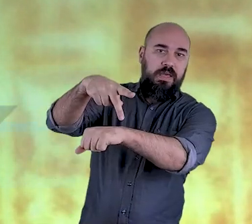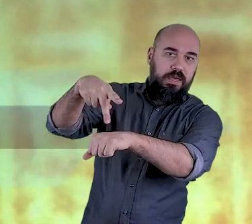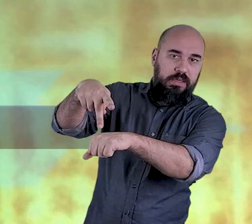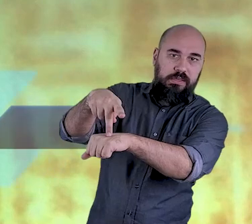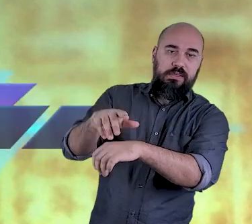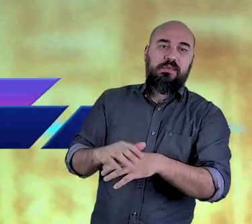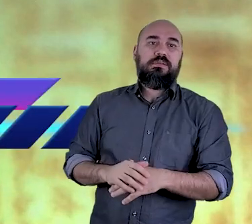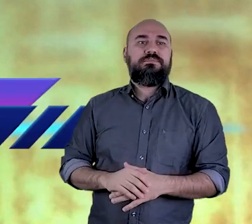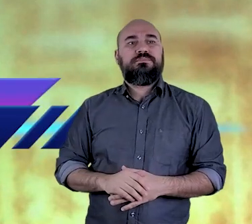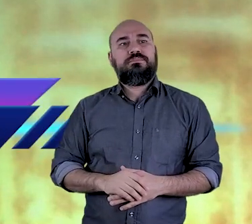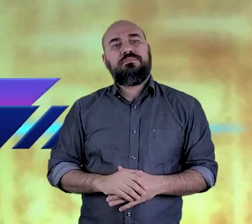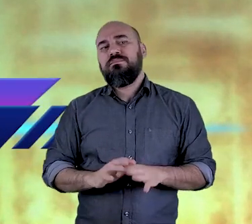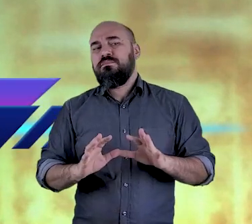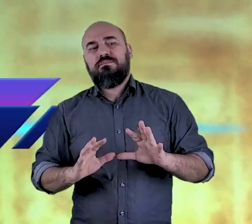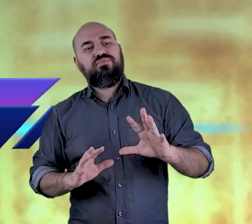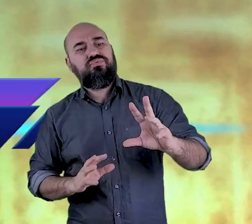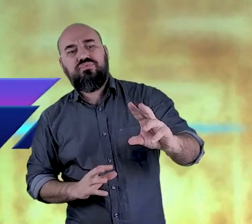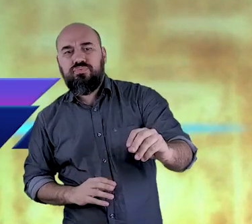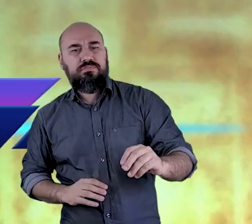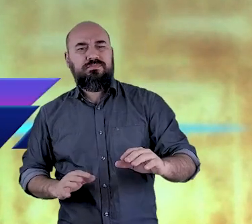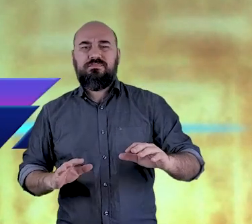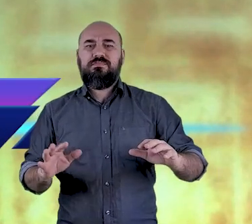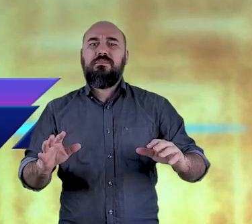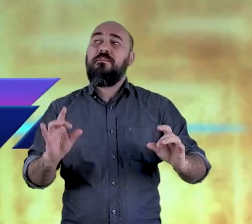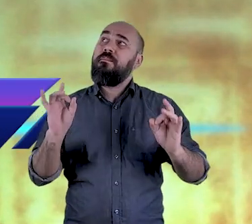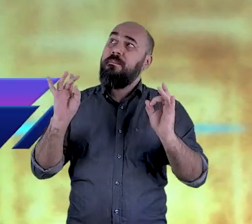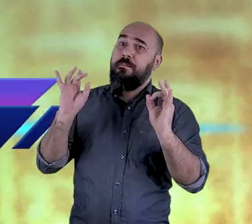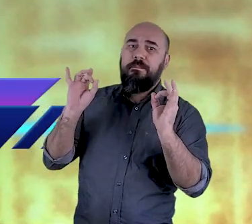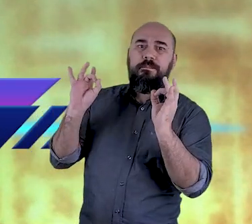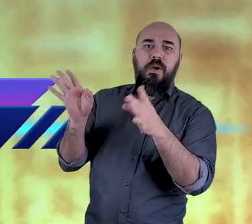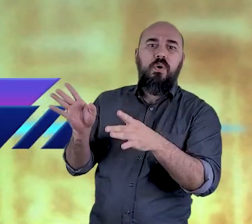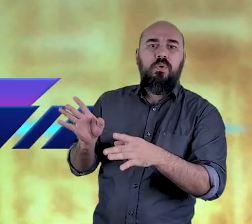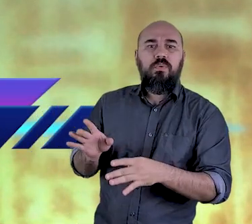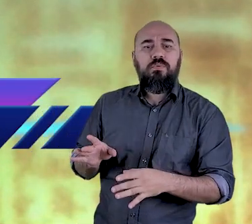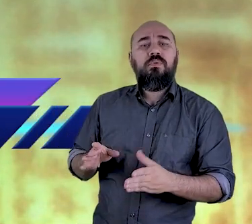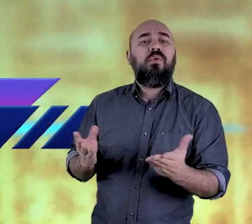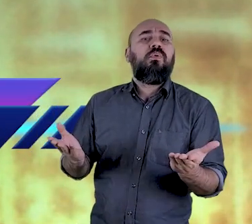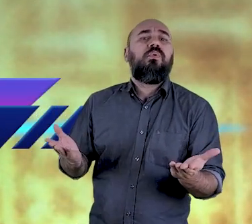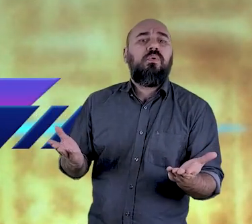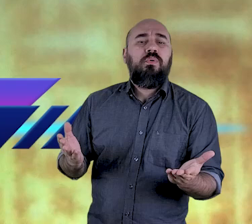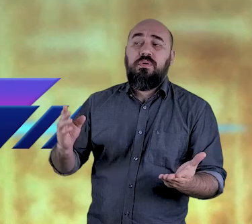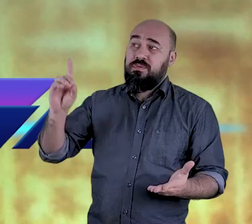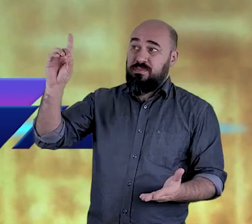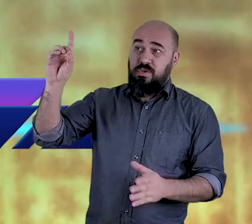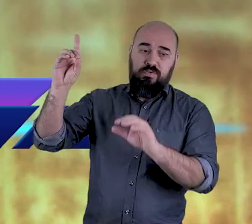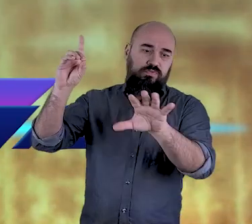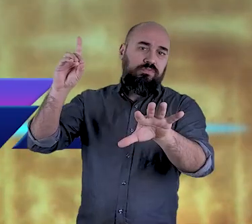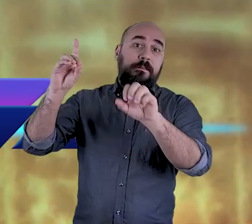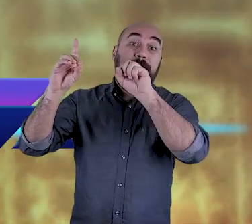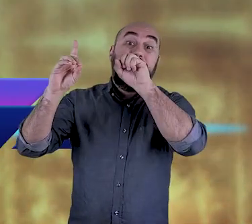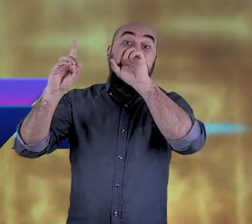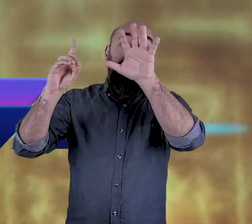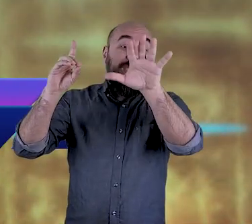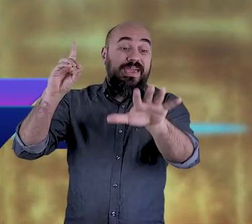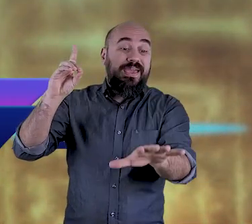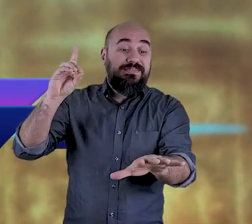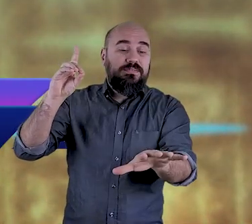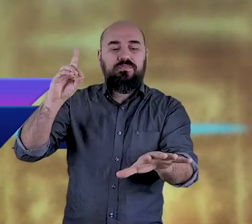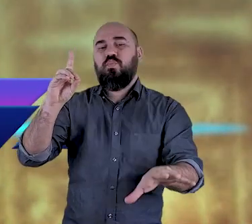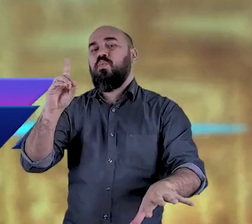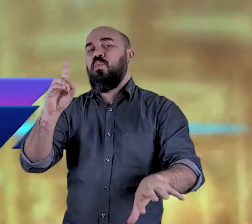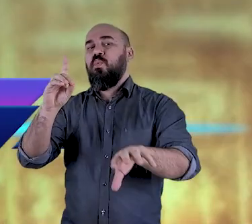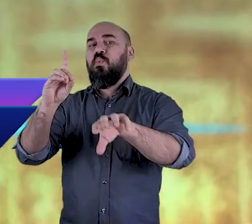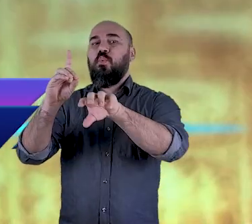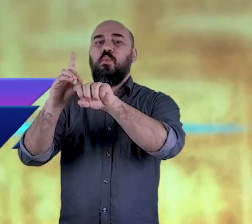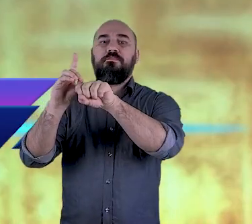Consciente e voluntariamente deixa o senhor perdem as bençãos e a proteção divina em